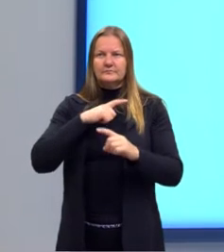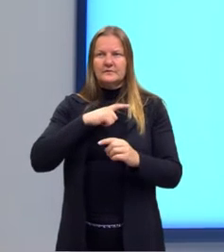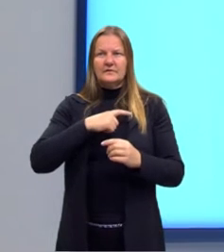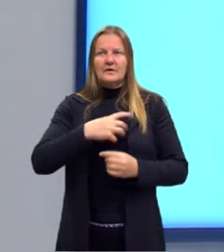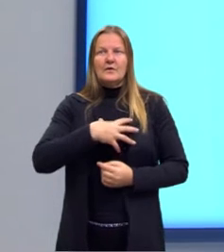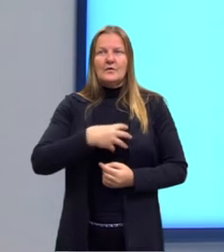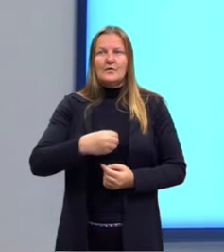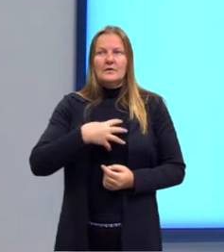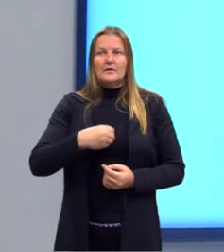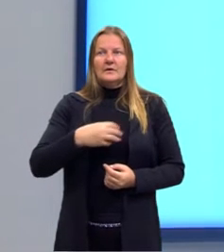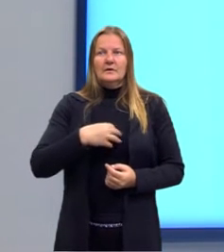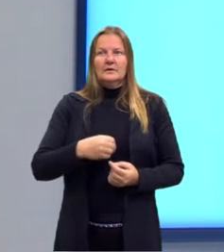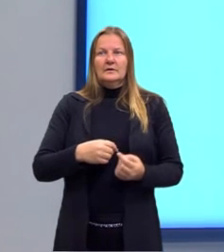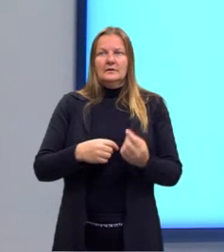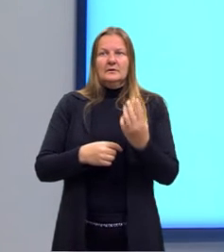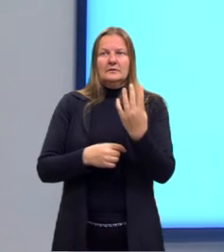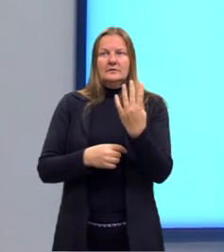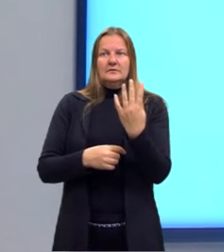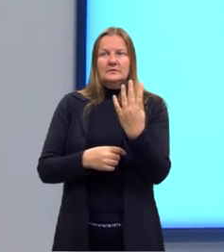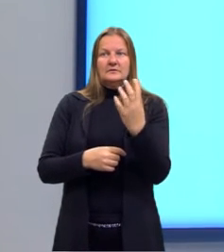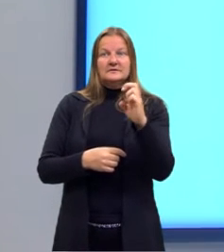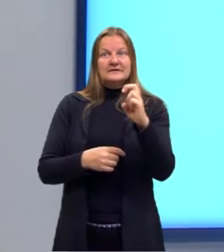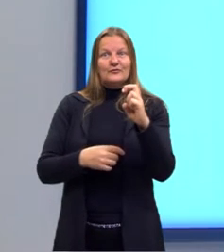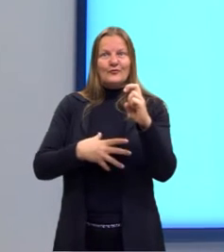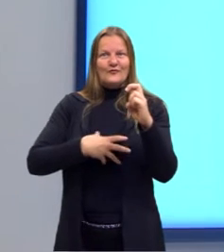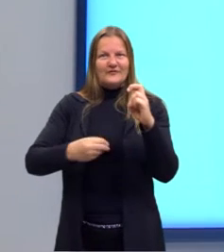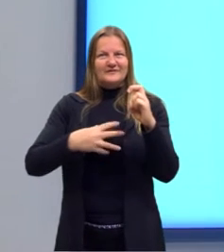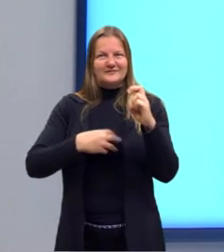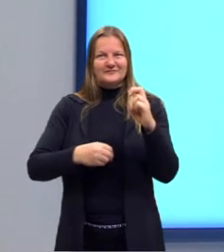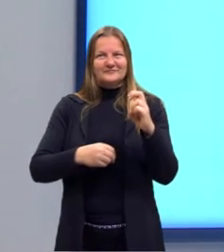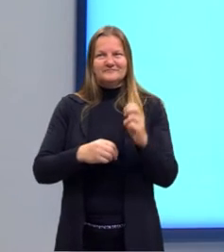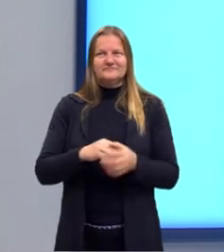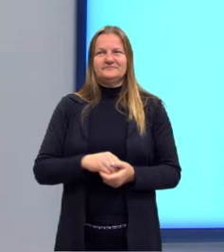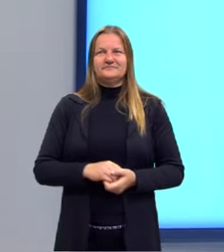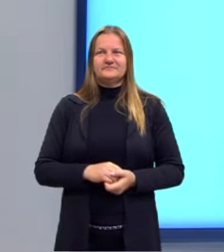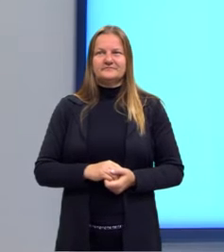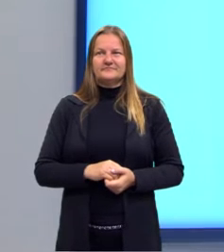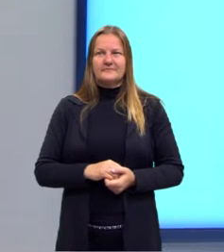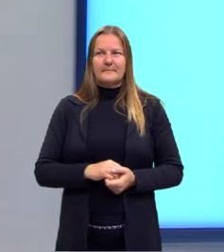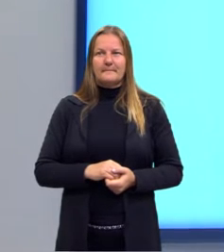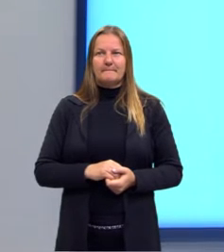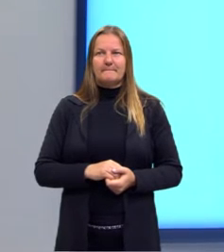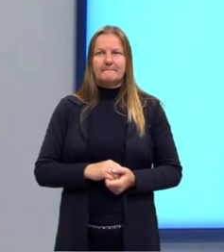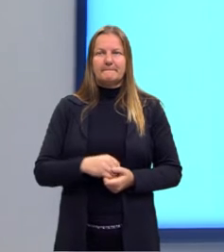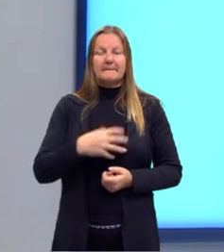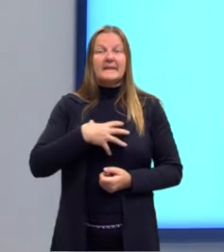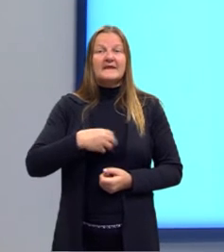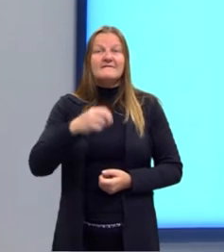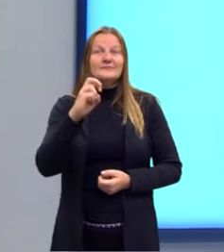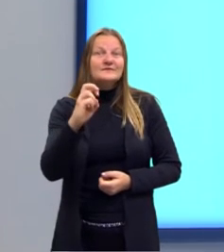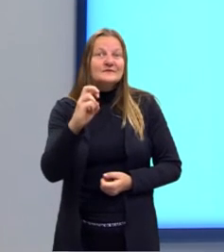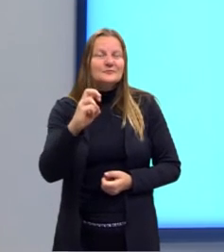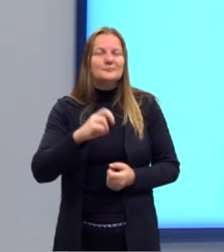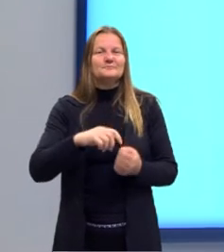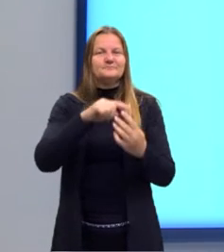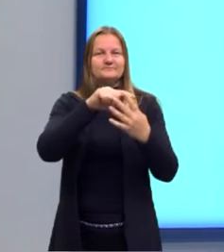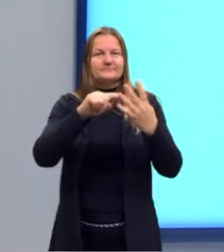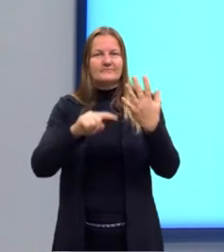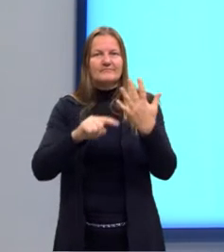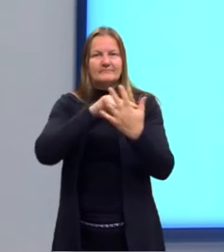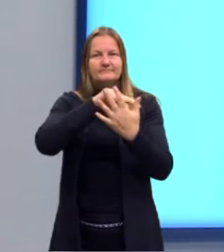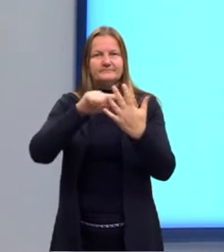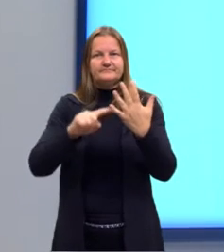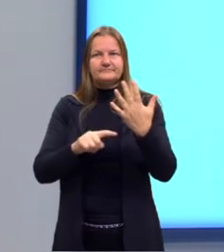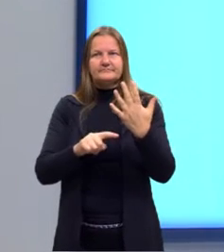então geraram um dois três quatro cinco filhos eles tiveram cinco filhos